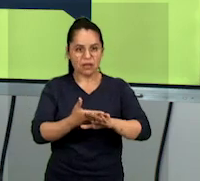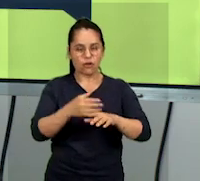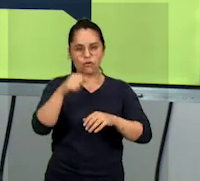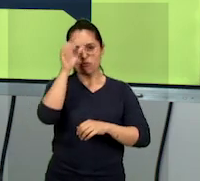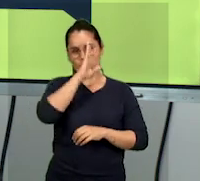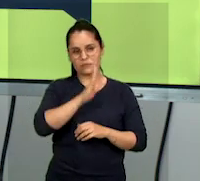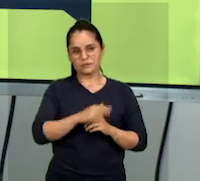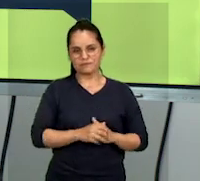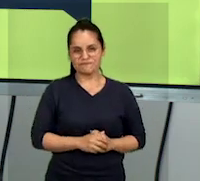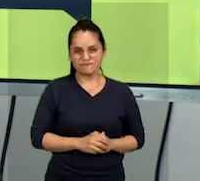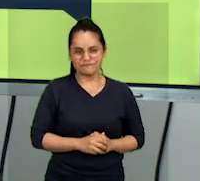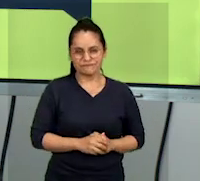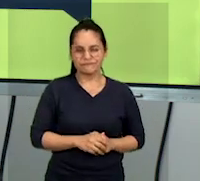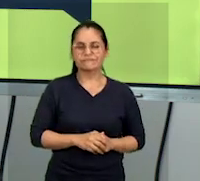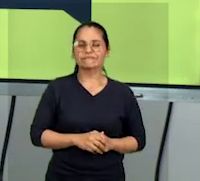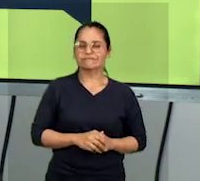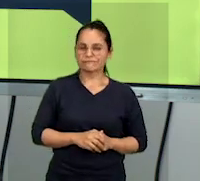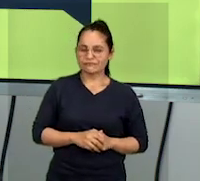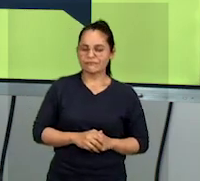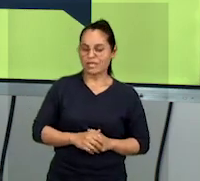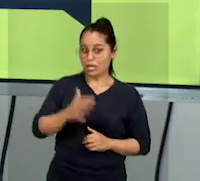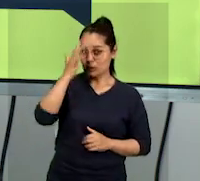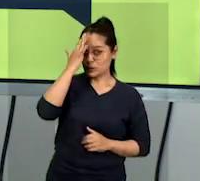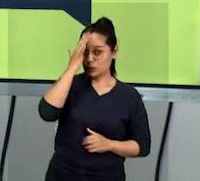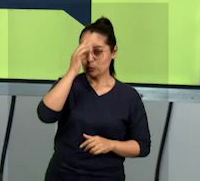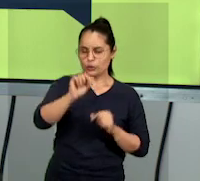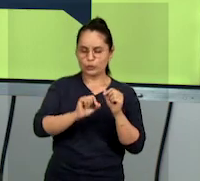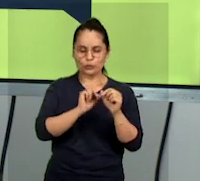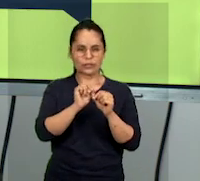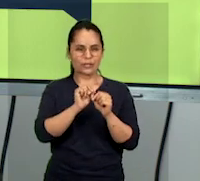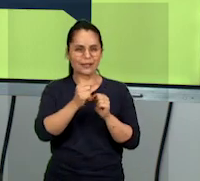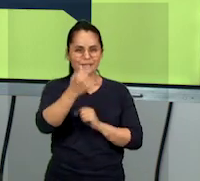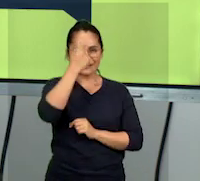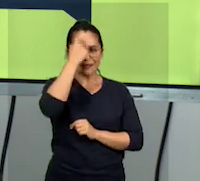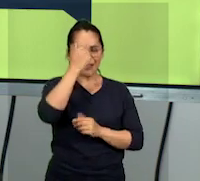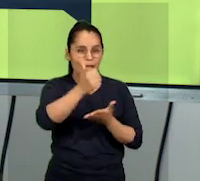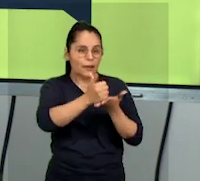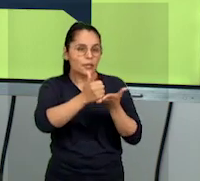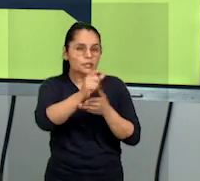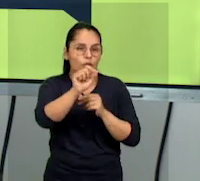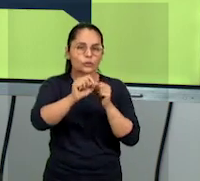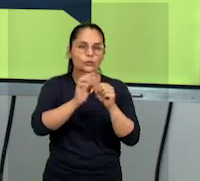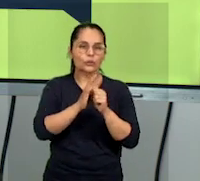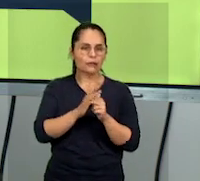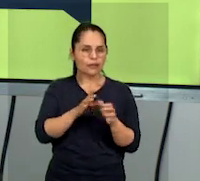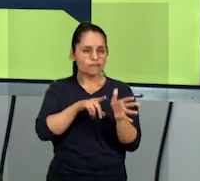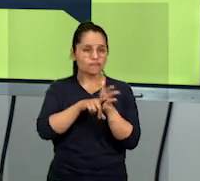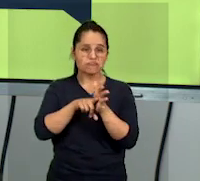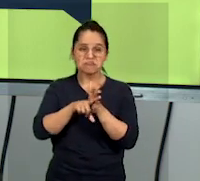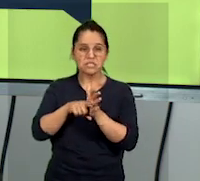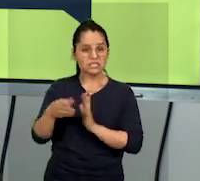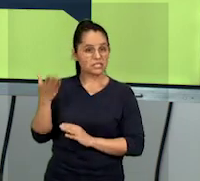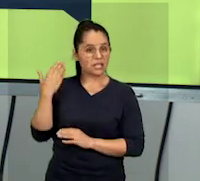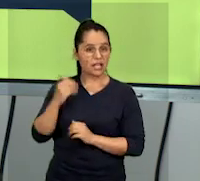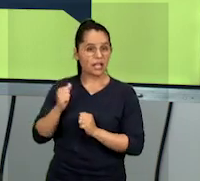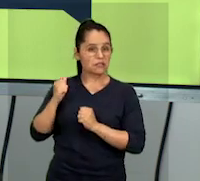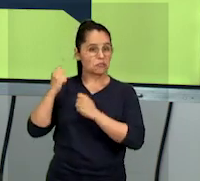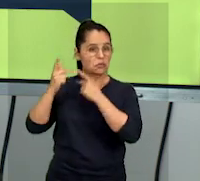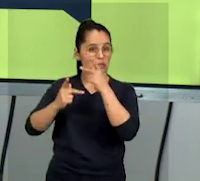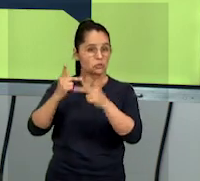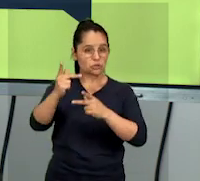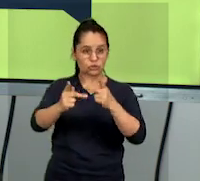brasileira. Essas teorias, né, essas ideias eram baseadas na ciência da época, né, na antropologia, que